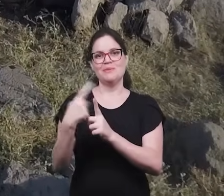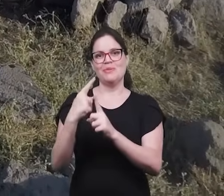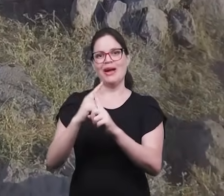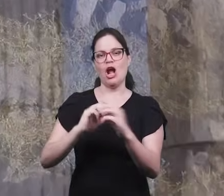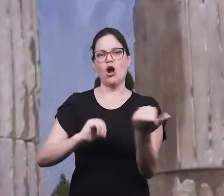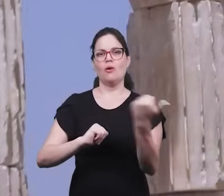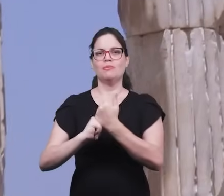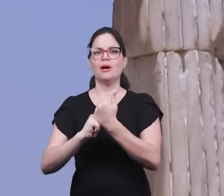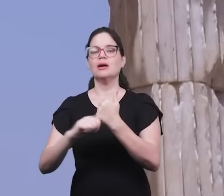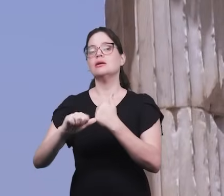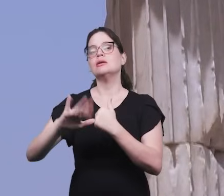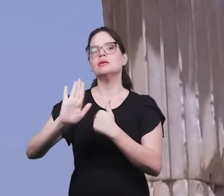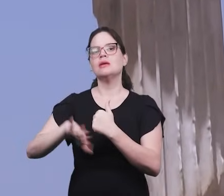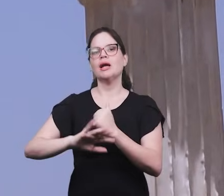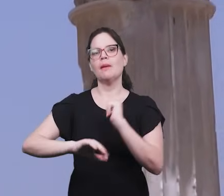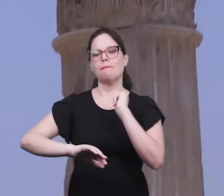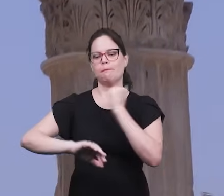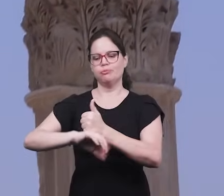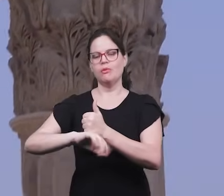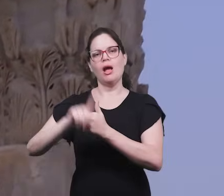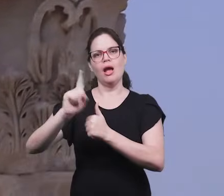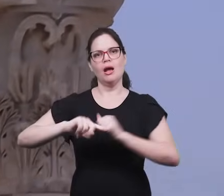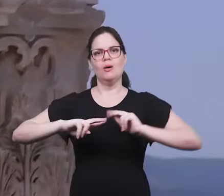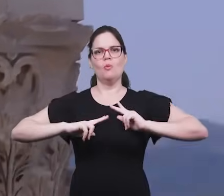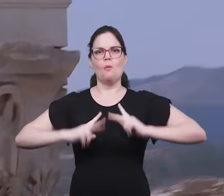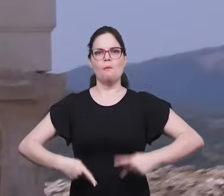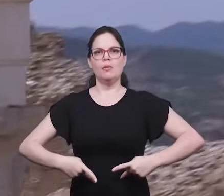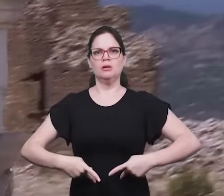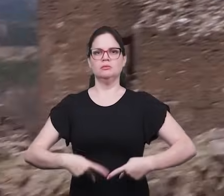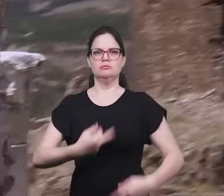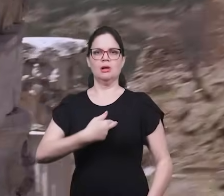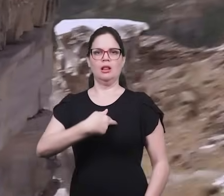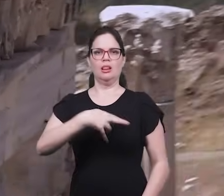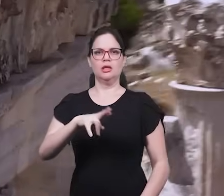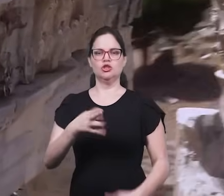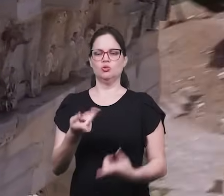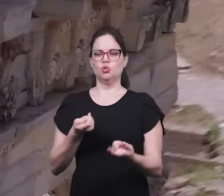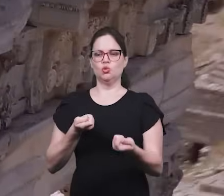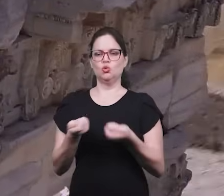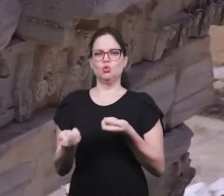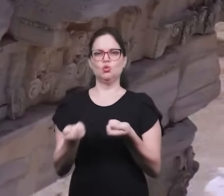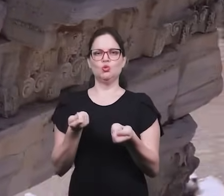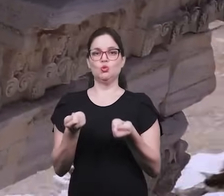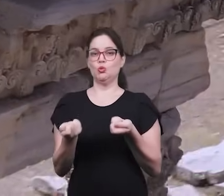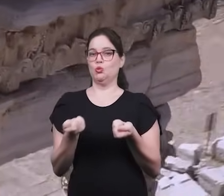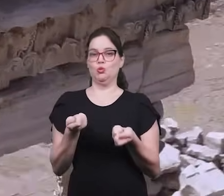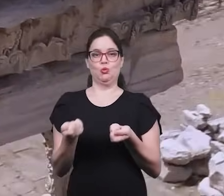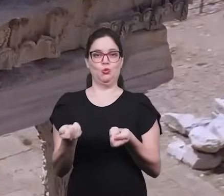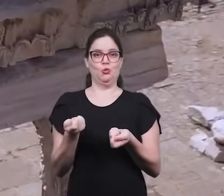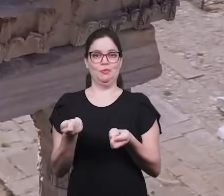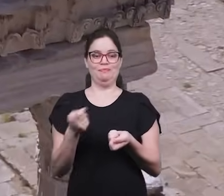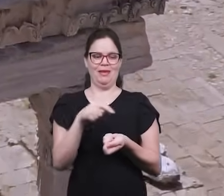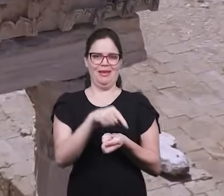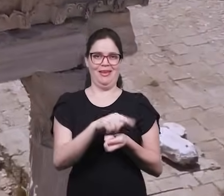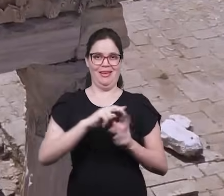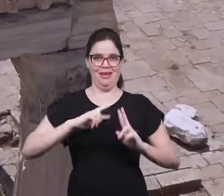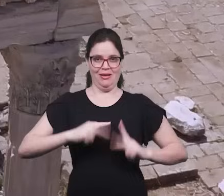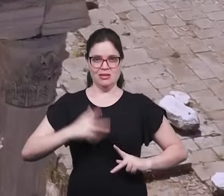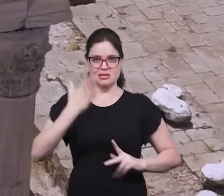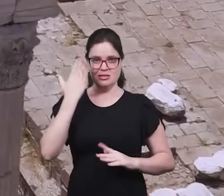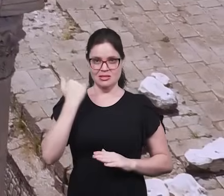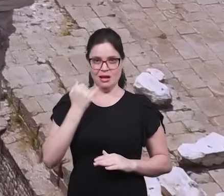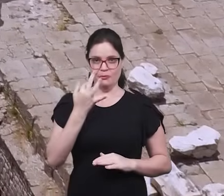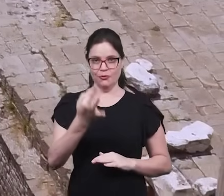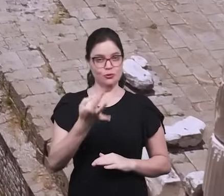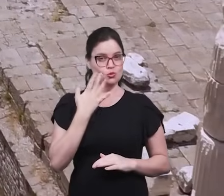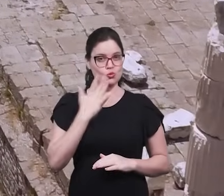homem. É o homem que quer governar, é o homem que quer fazer a religião, é o homem